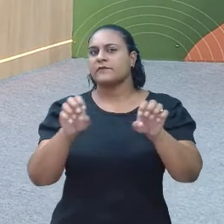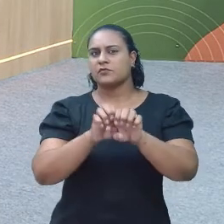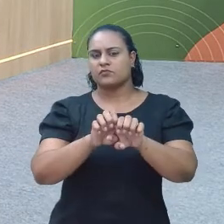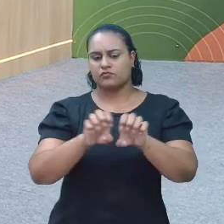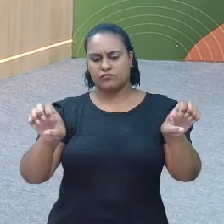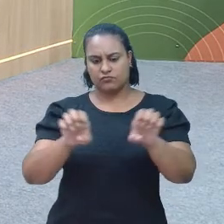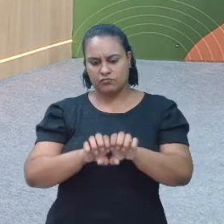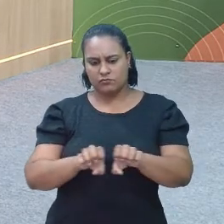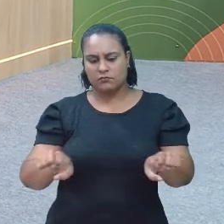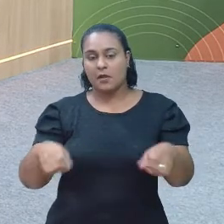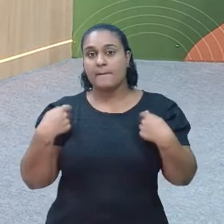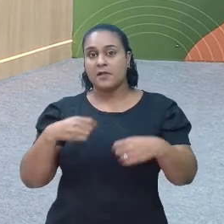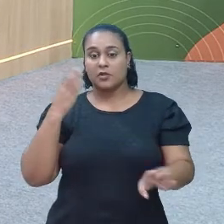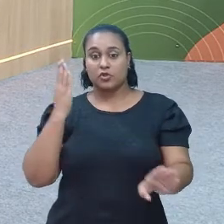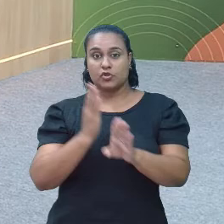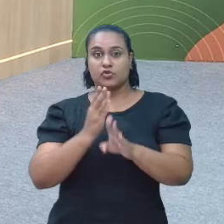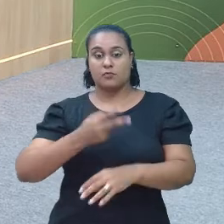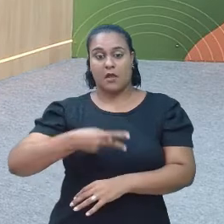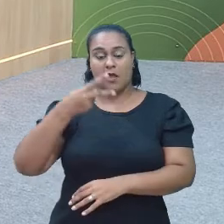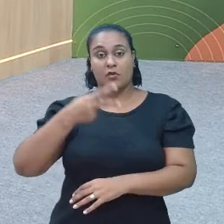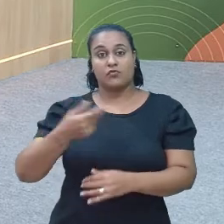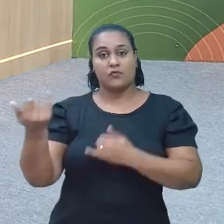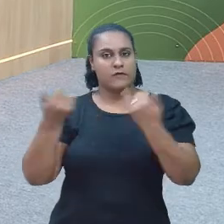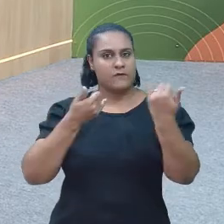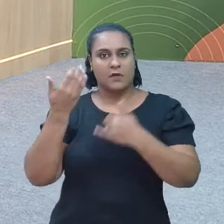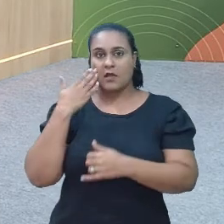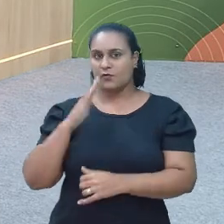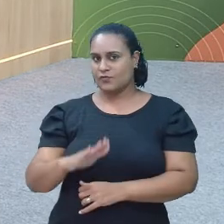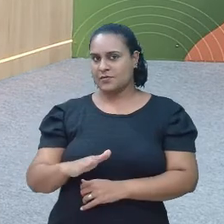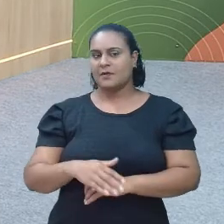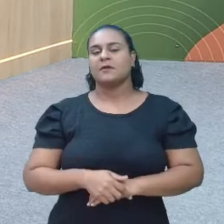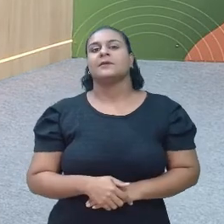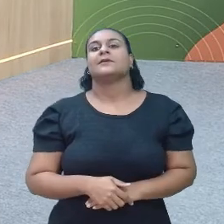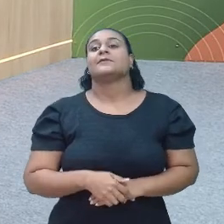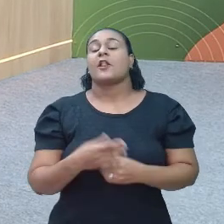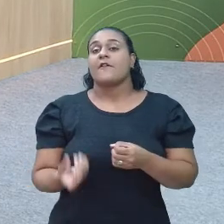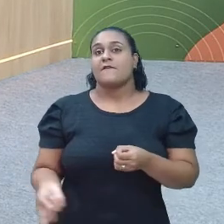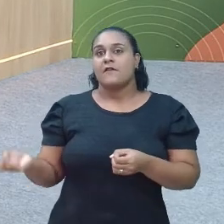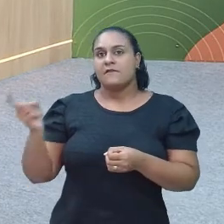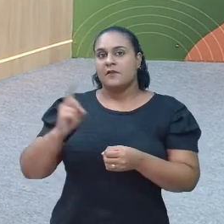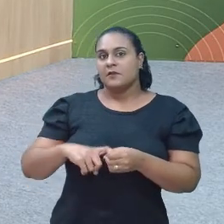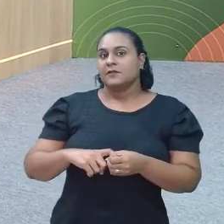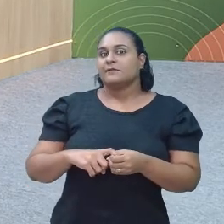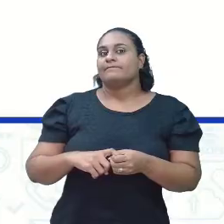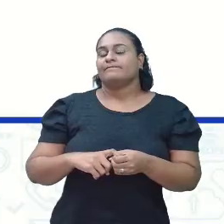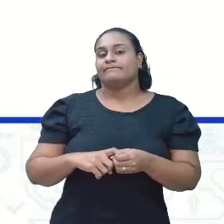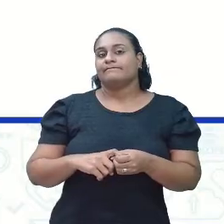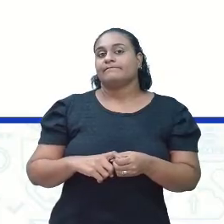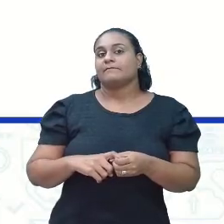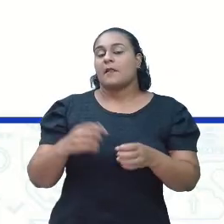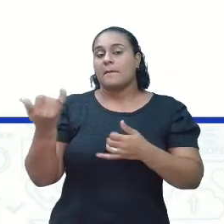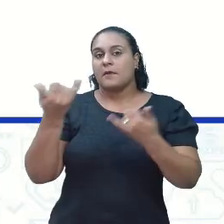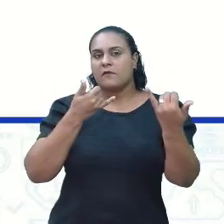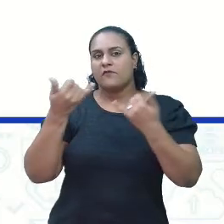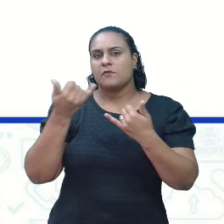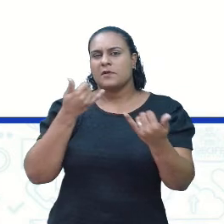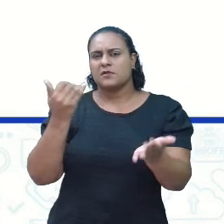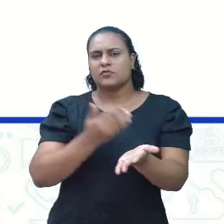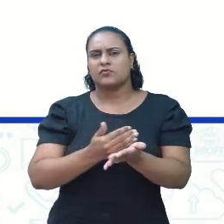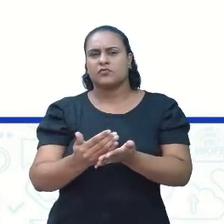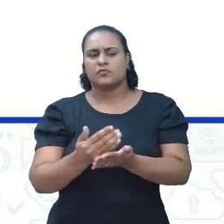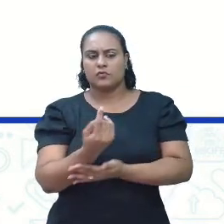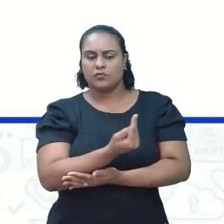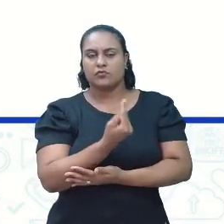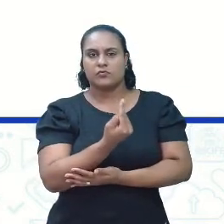tenho que descobrir as duas informações desconhecidas. Aí eu volto para a informação que eu tinha no início, ou seja, o que eu